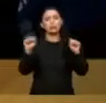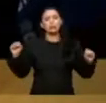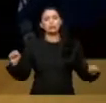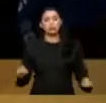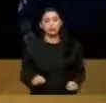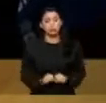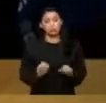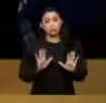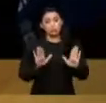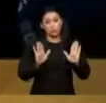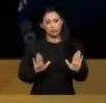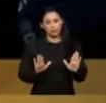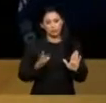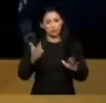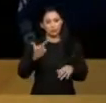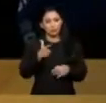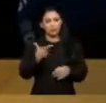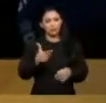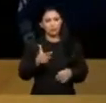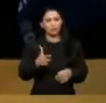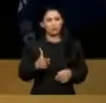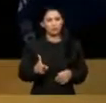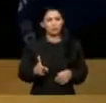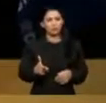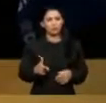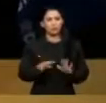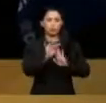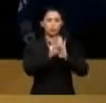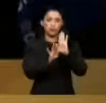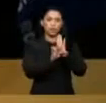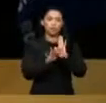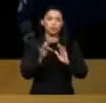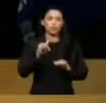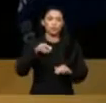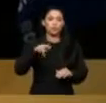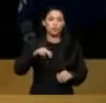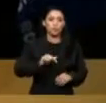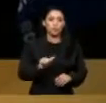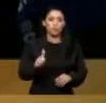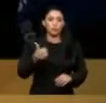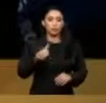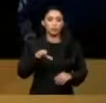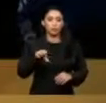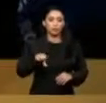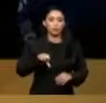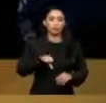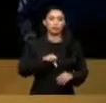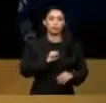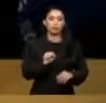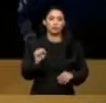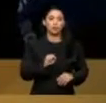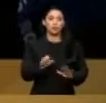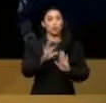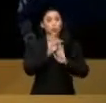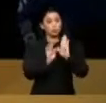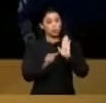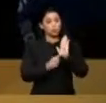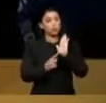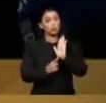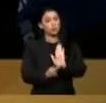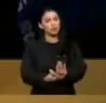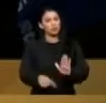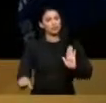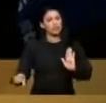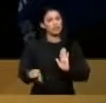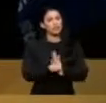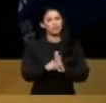No entanto, não veio a ser promulgada na redação final da Constituição de 88. Mesmo assim, o texto original previa esse crime